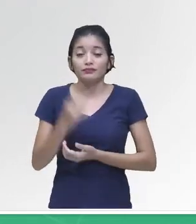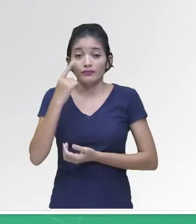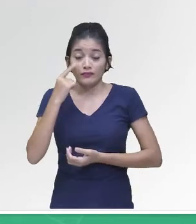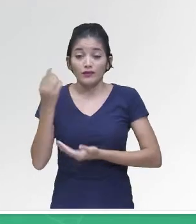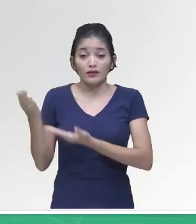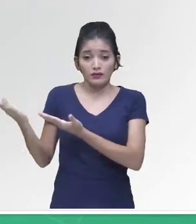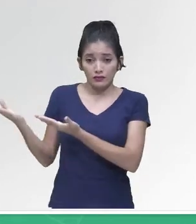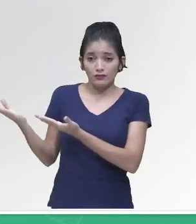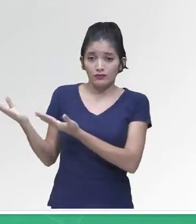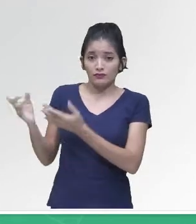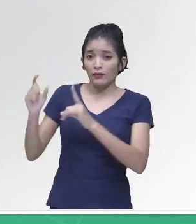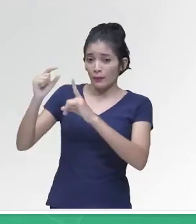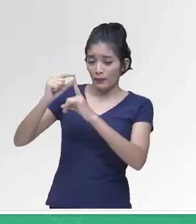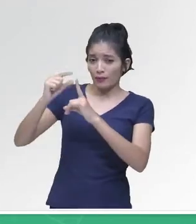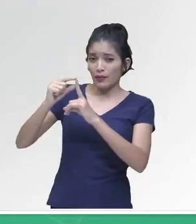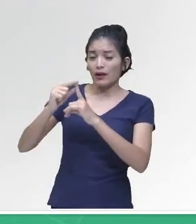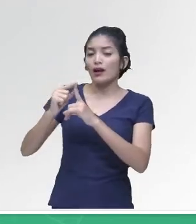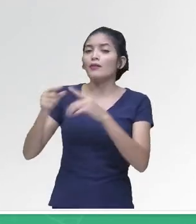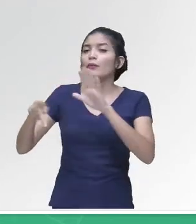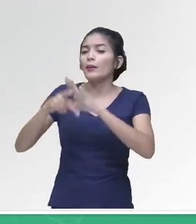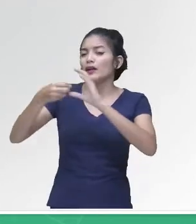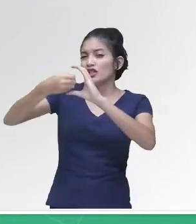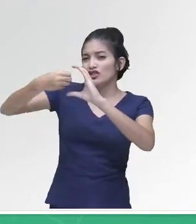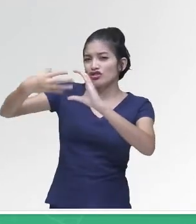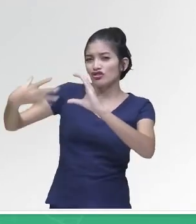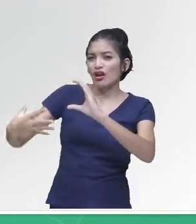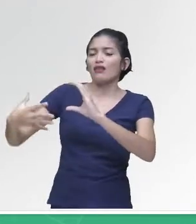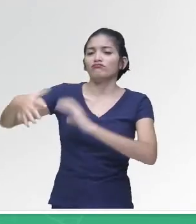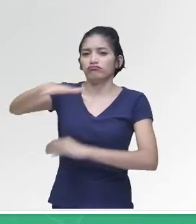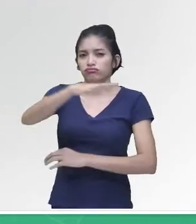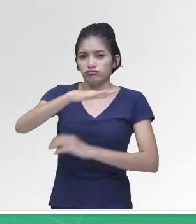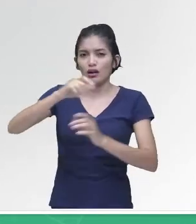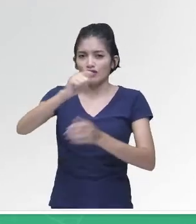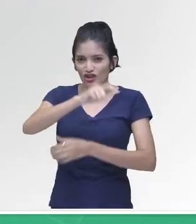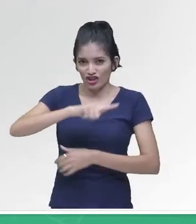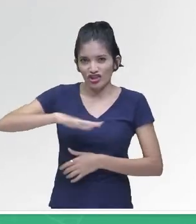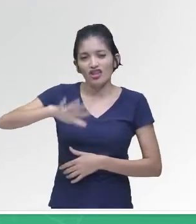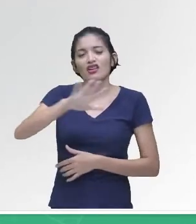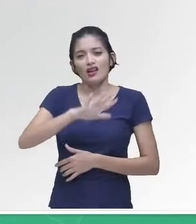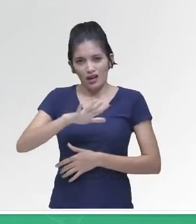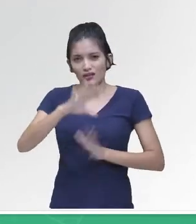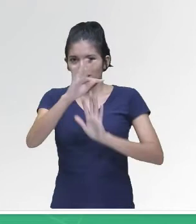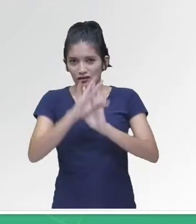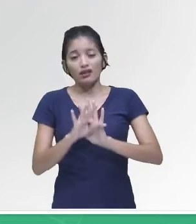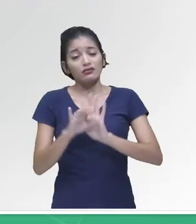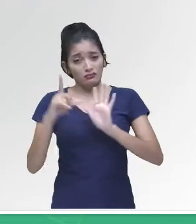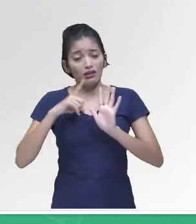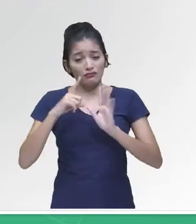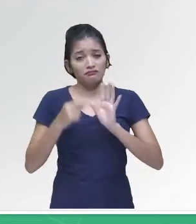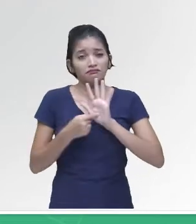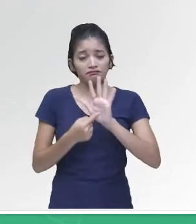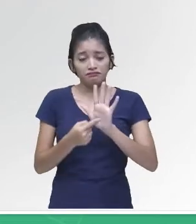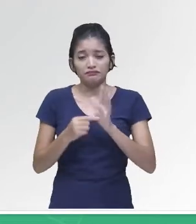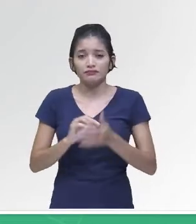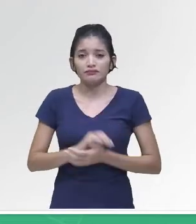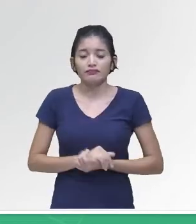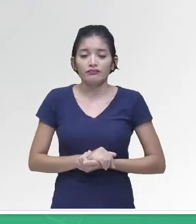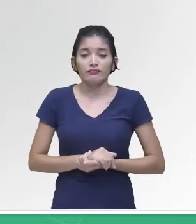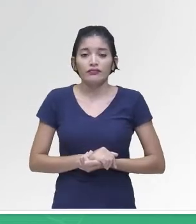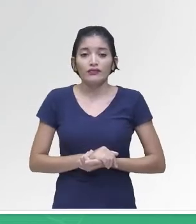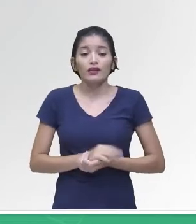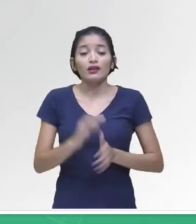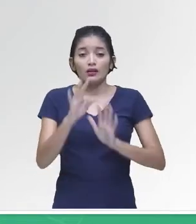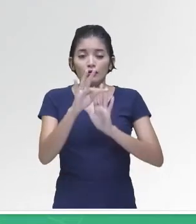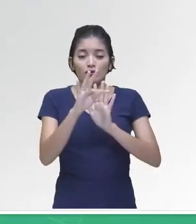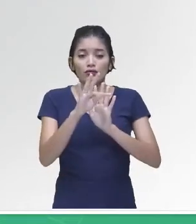diz respeito às características gerais que os textos podem ter, tá? Então, os textos dissertativos em